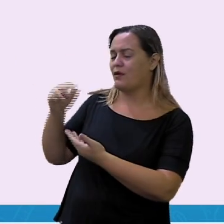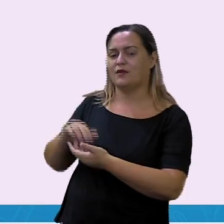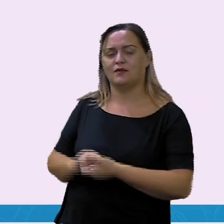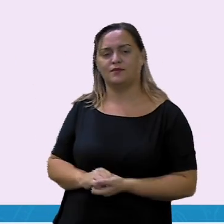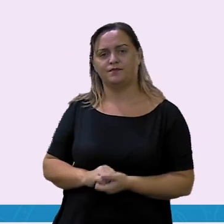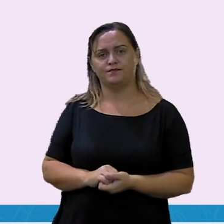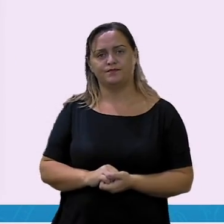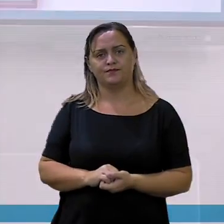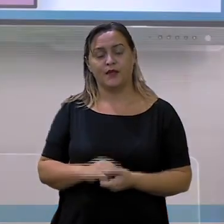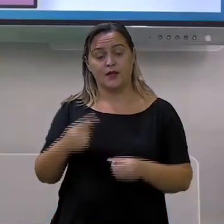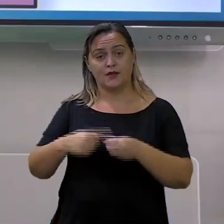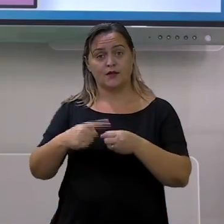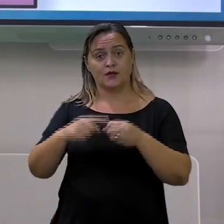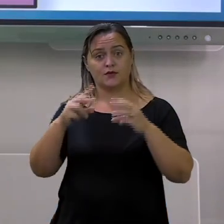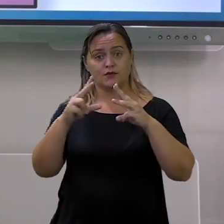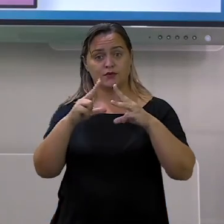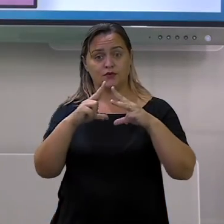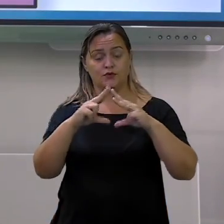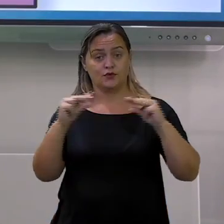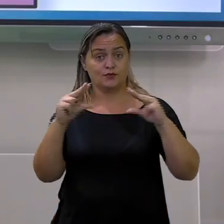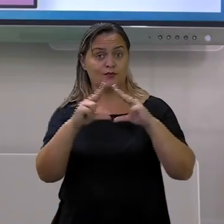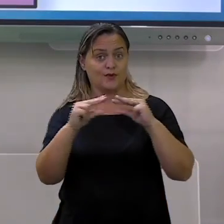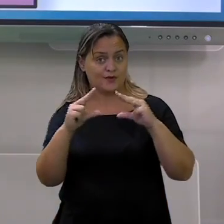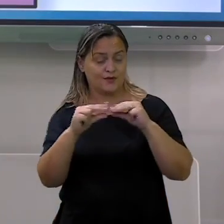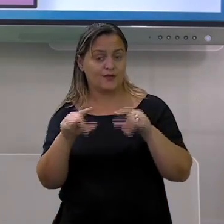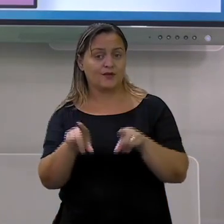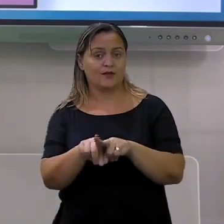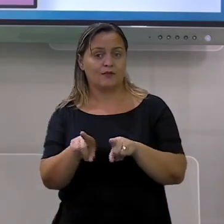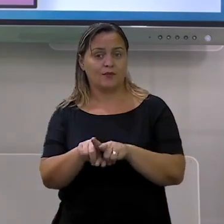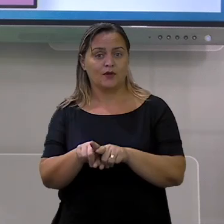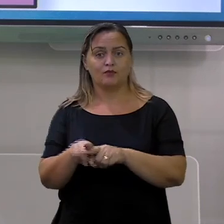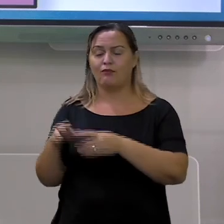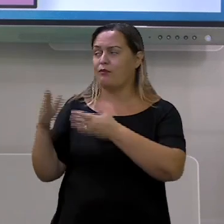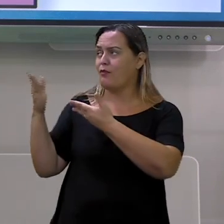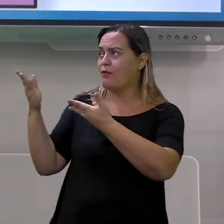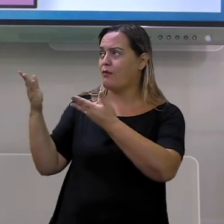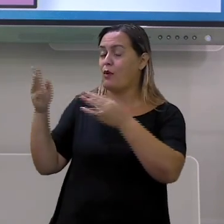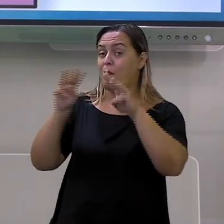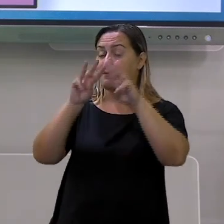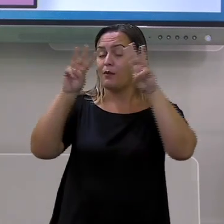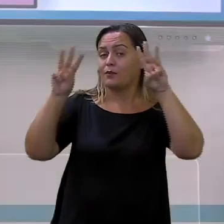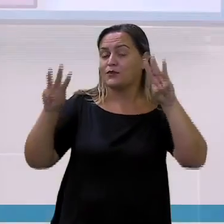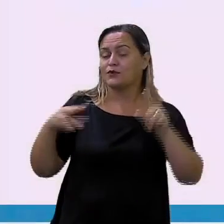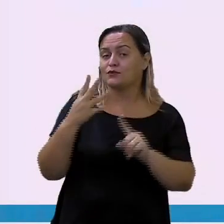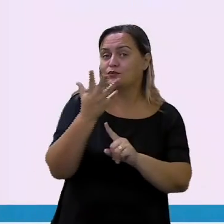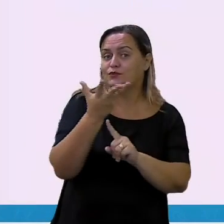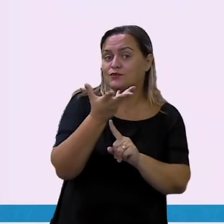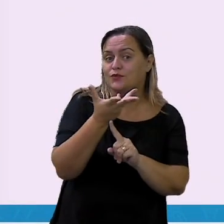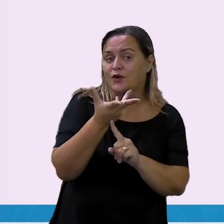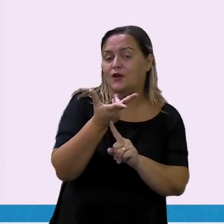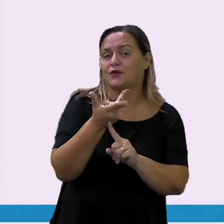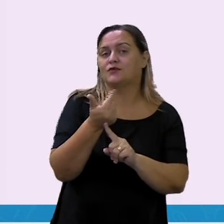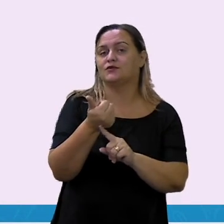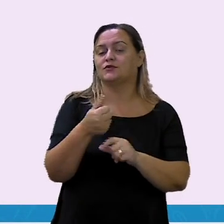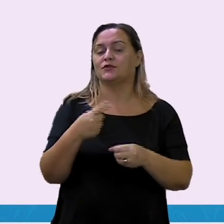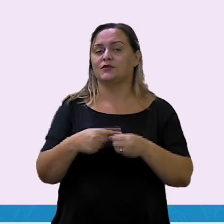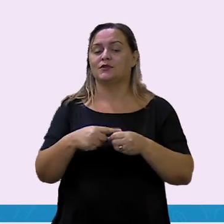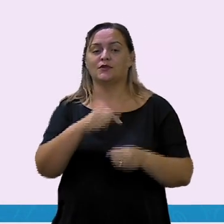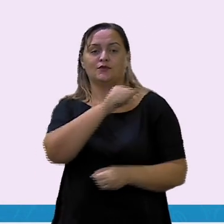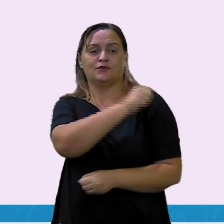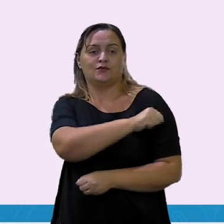de Brasília. Vamos para mais um exemplo? O Museu de Arte Contemporânea de Niterói. E